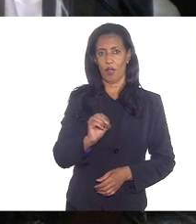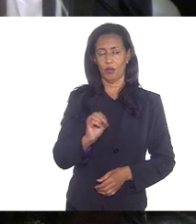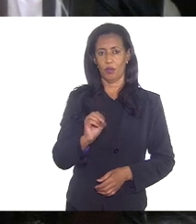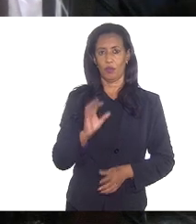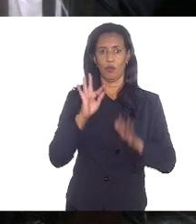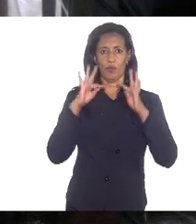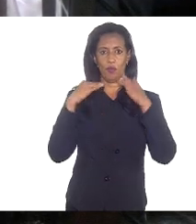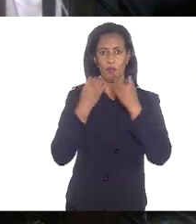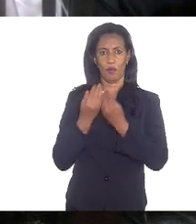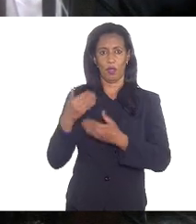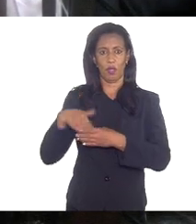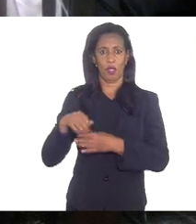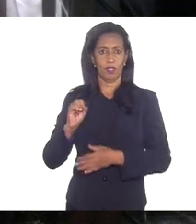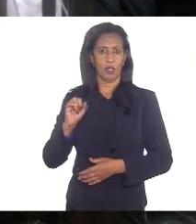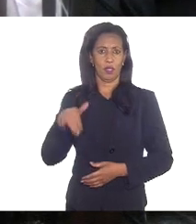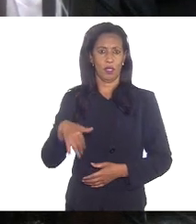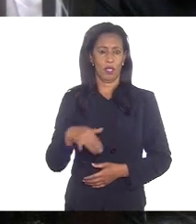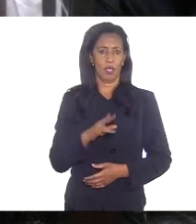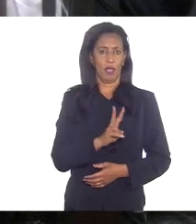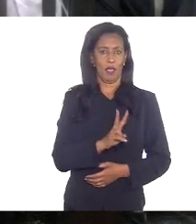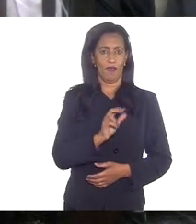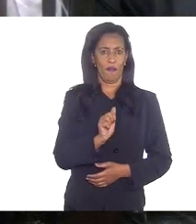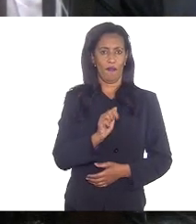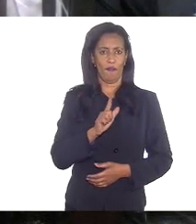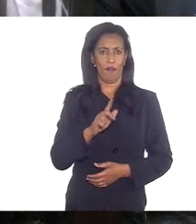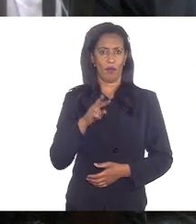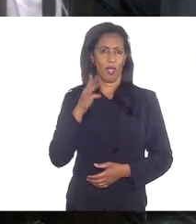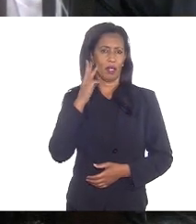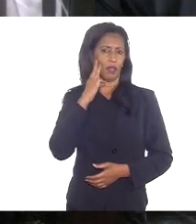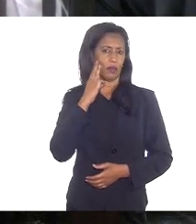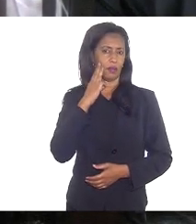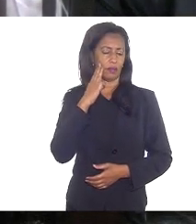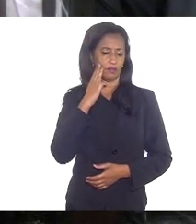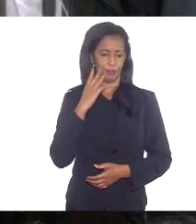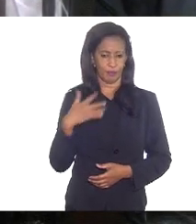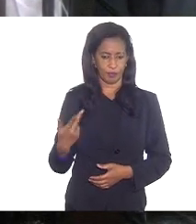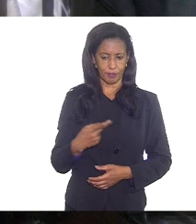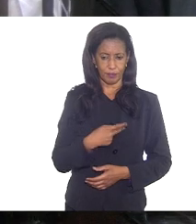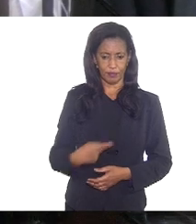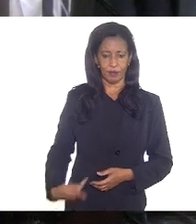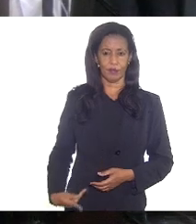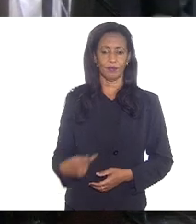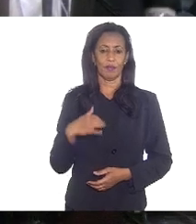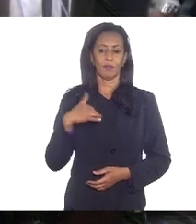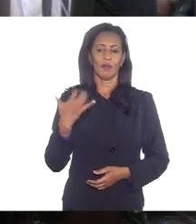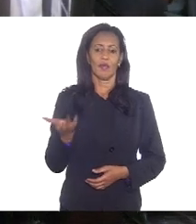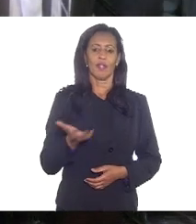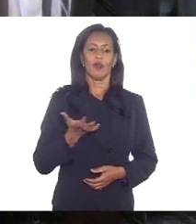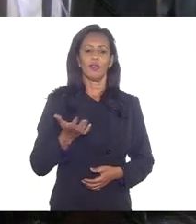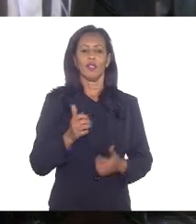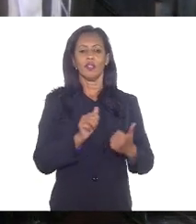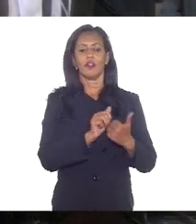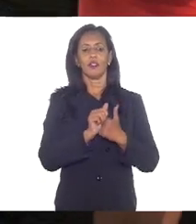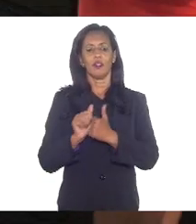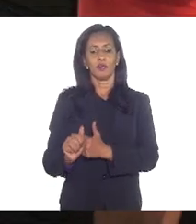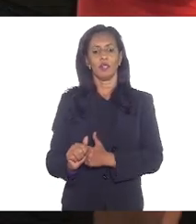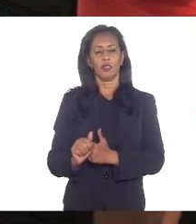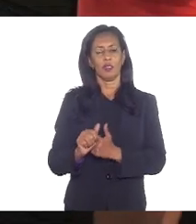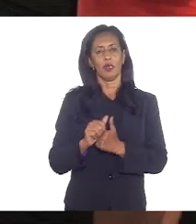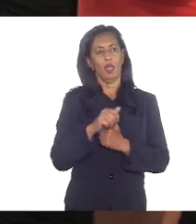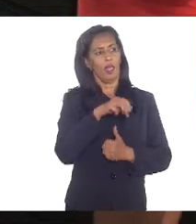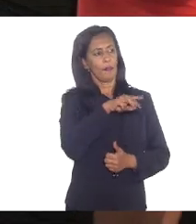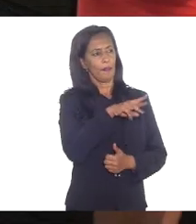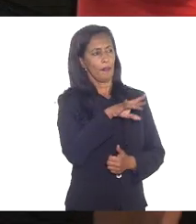sim. Deputado Valdeque Carneiro. Senhor presidente, eu quero me dirigir aqui ao deputado Marcelo